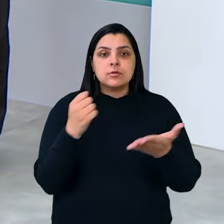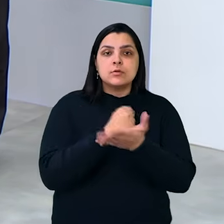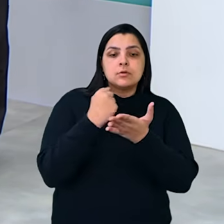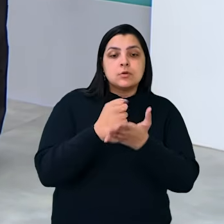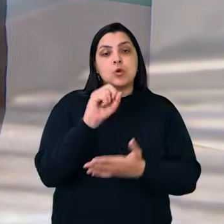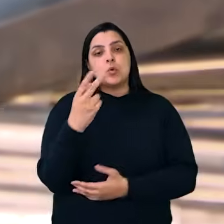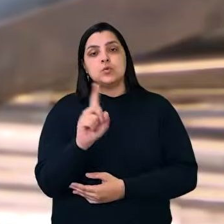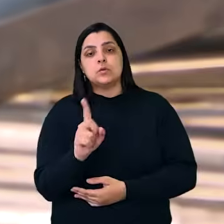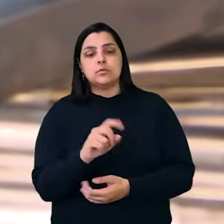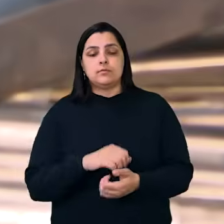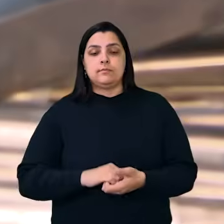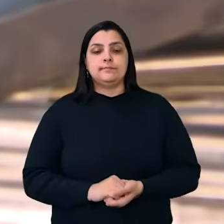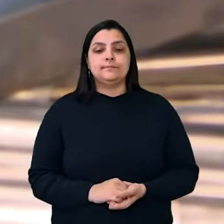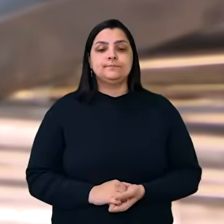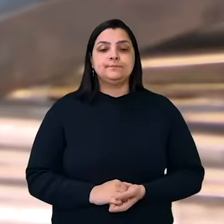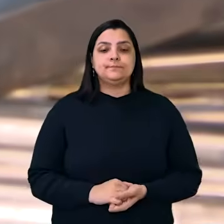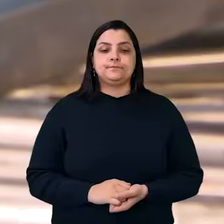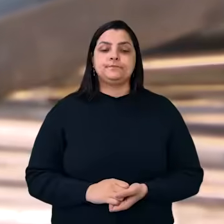de trabalho.